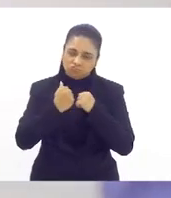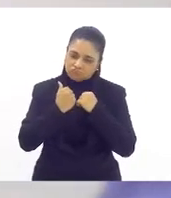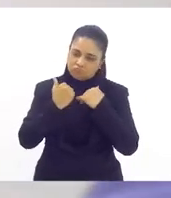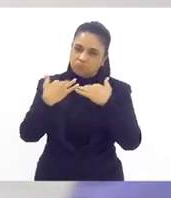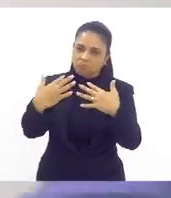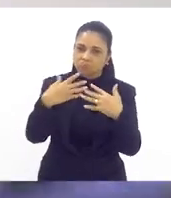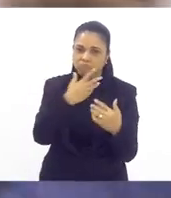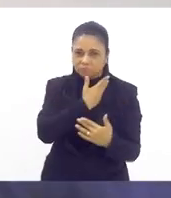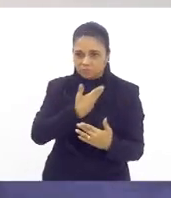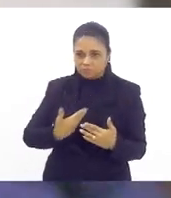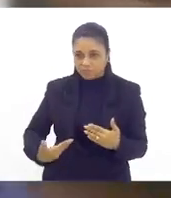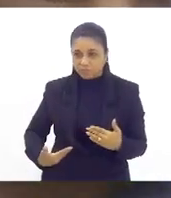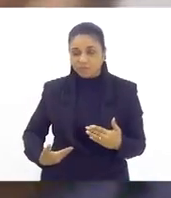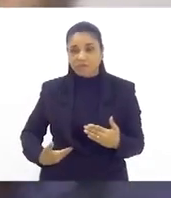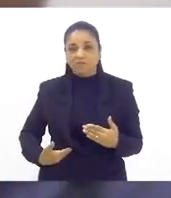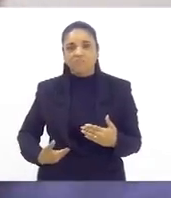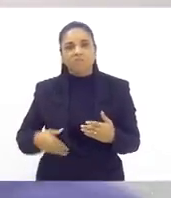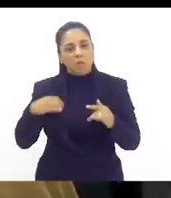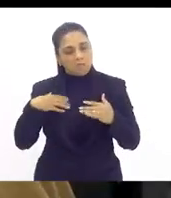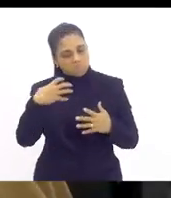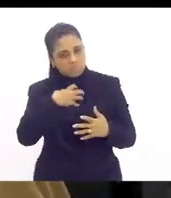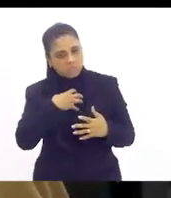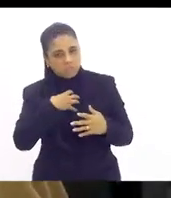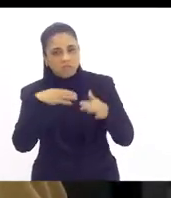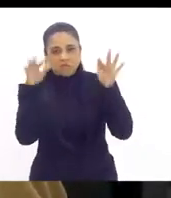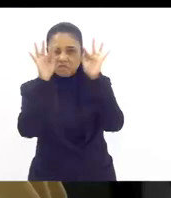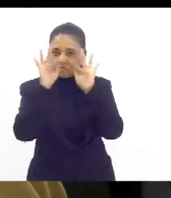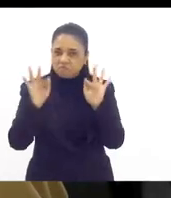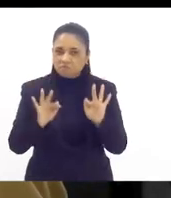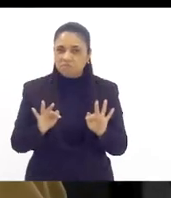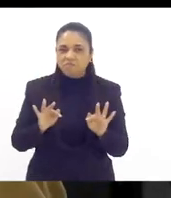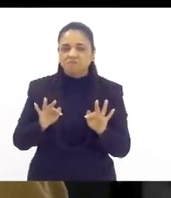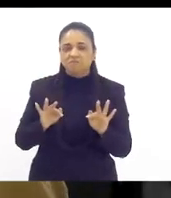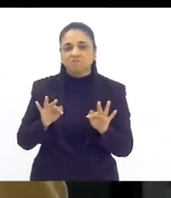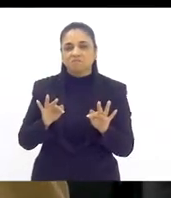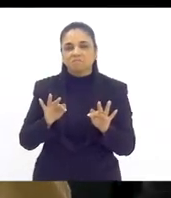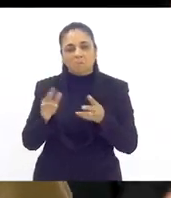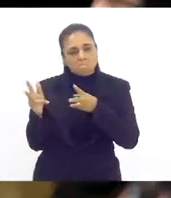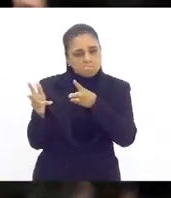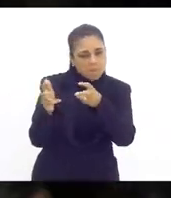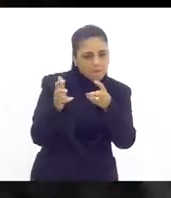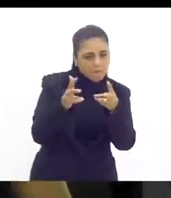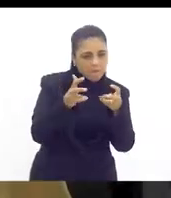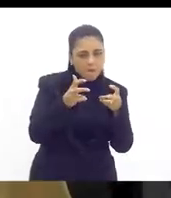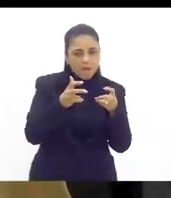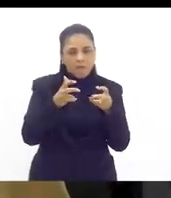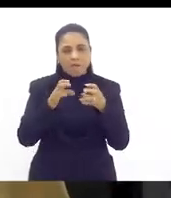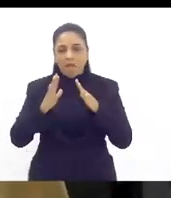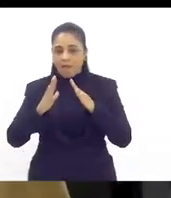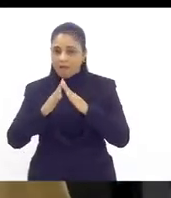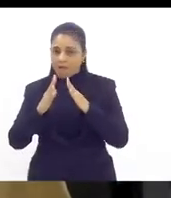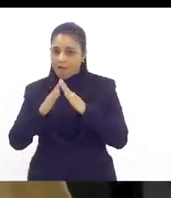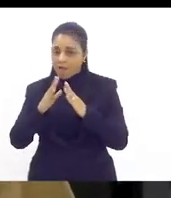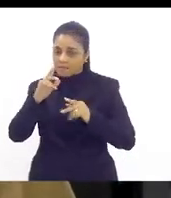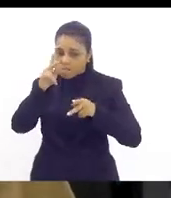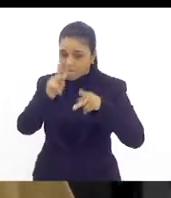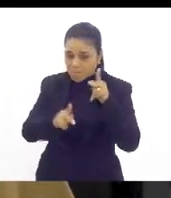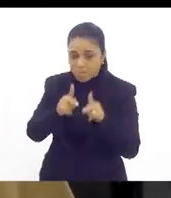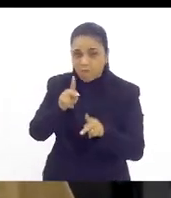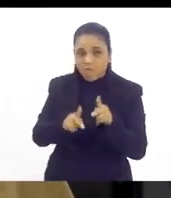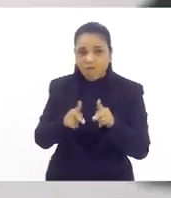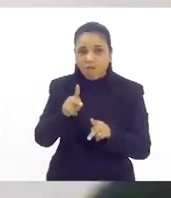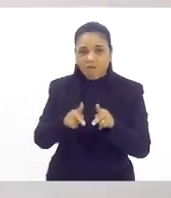a gente fica muito feliz quando a gente percebe que a casa do Povo porque